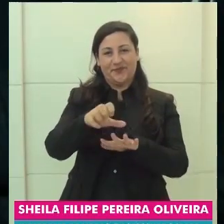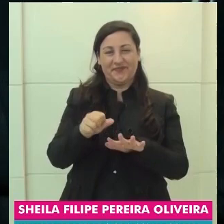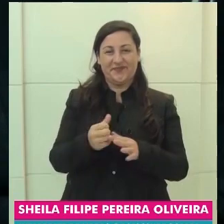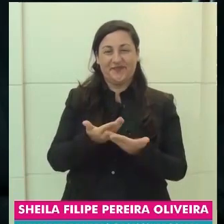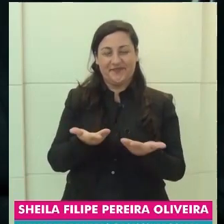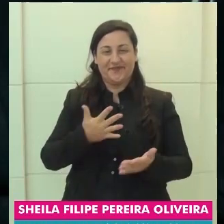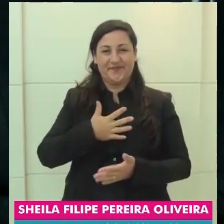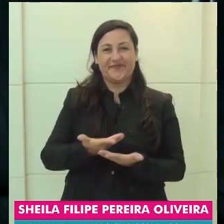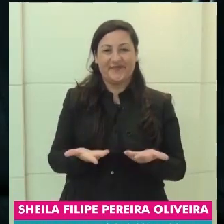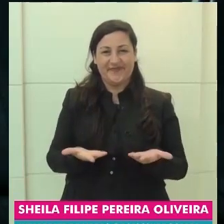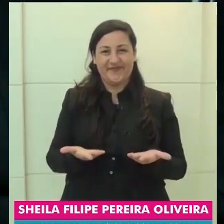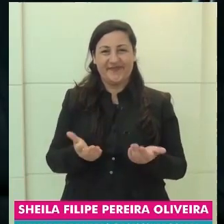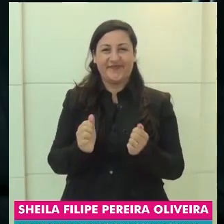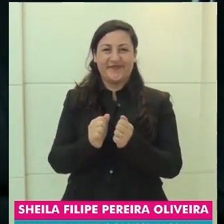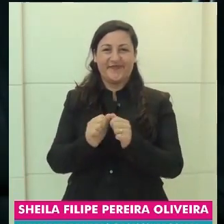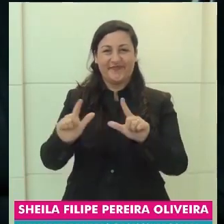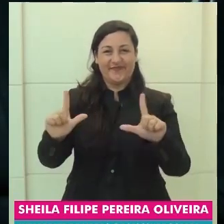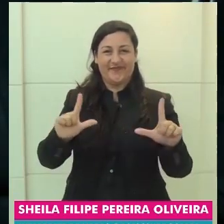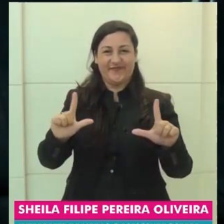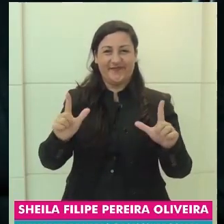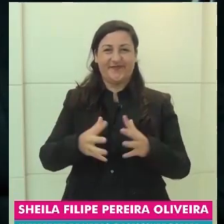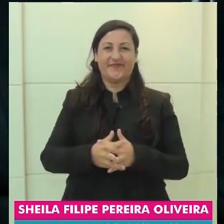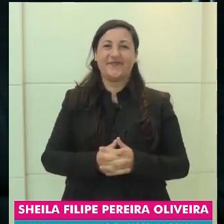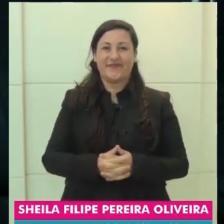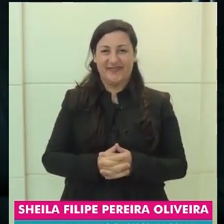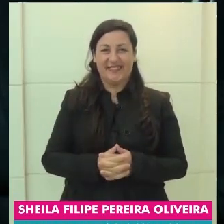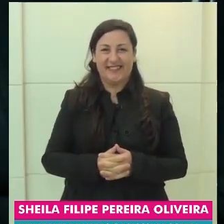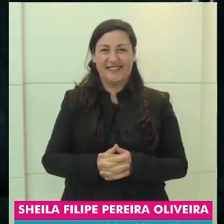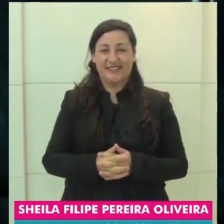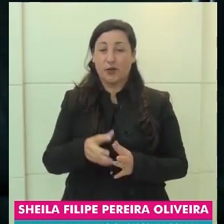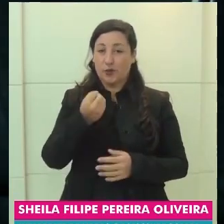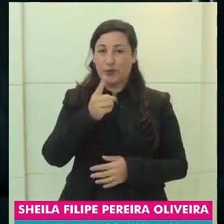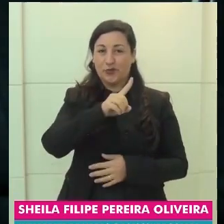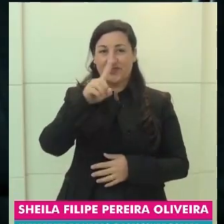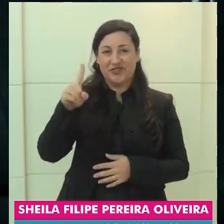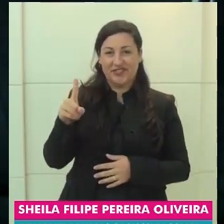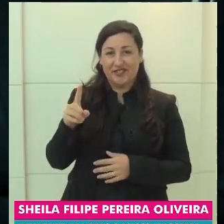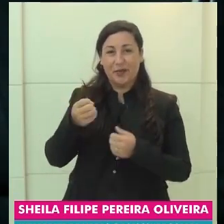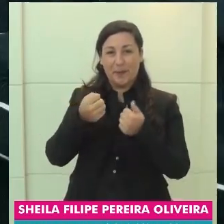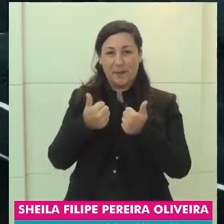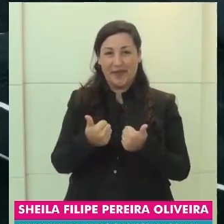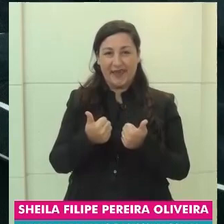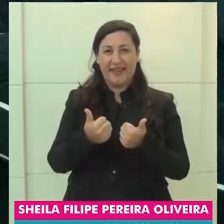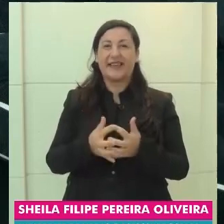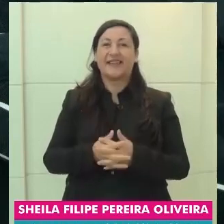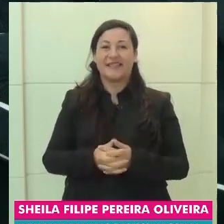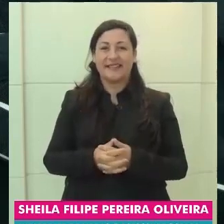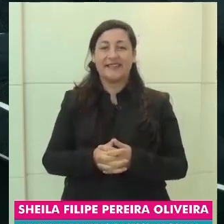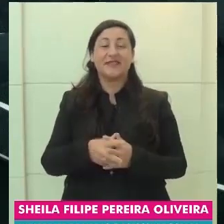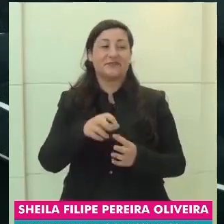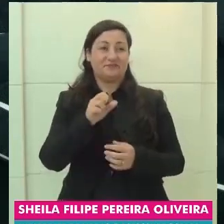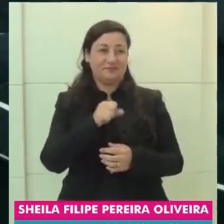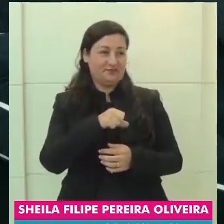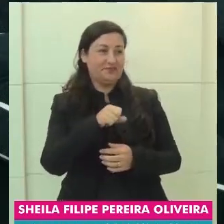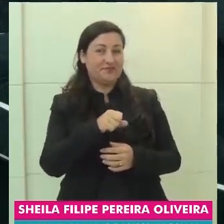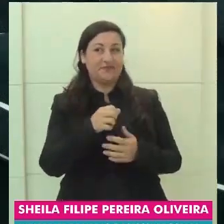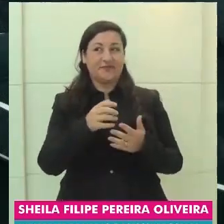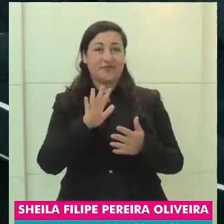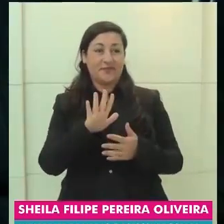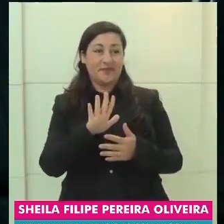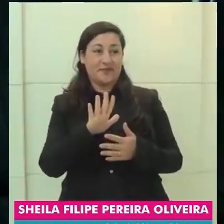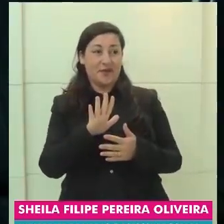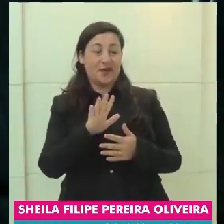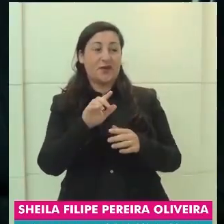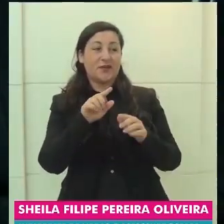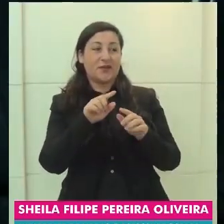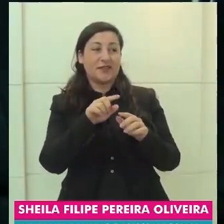com vocês na telinha conosco, né? Bom dia, Edna, tudo bem? Bom dia a todos. Só corriguinho que a